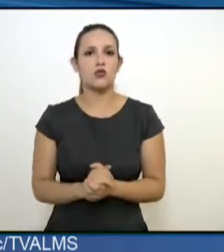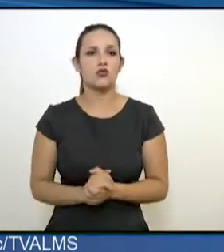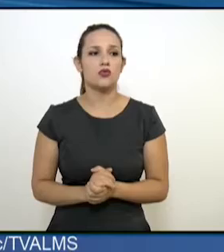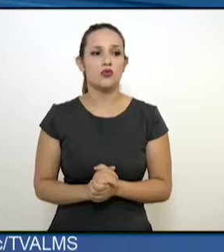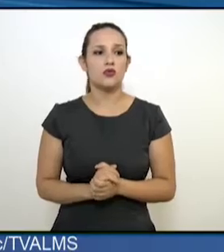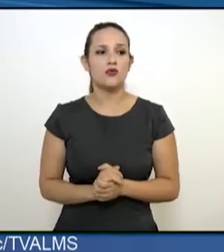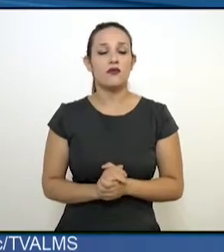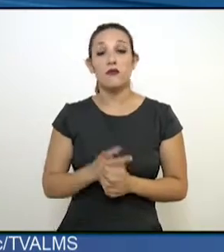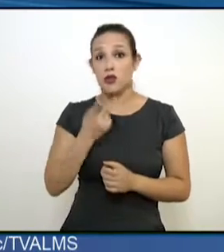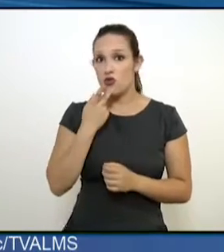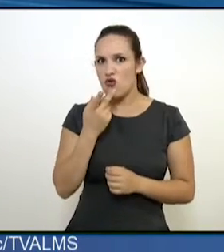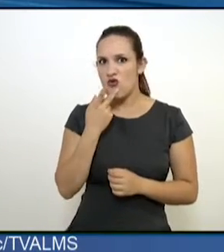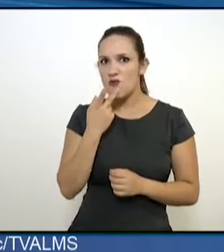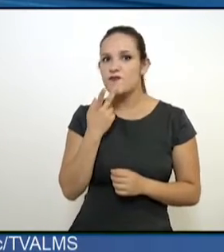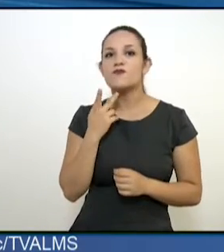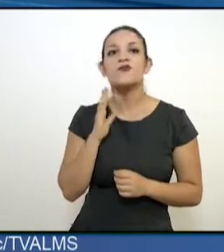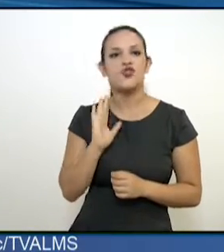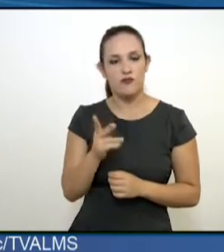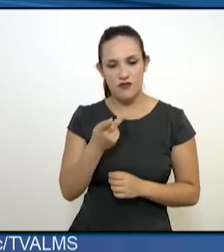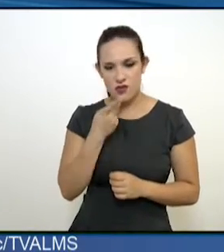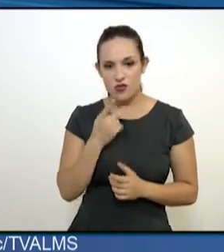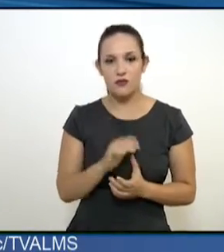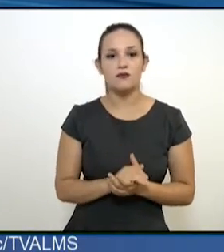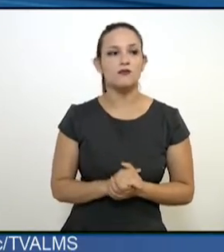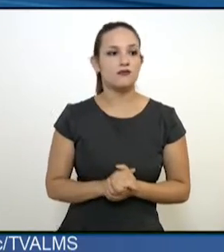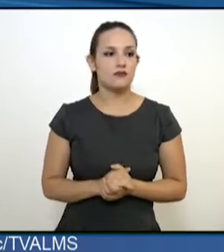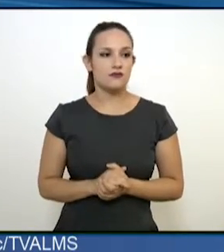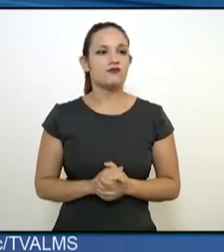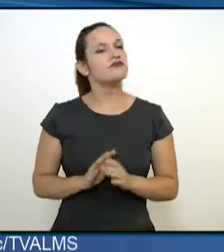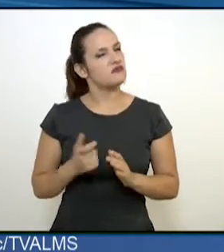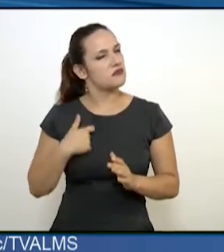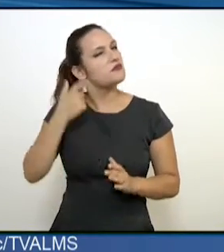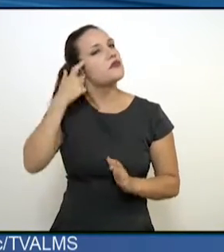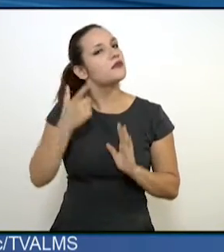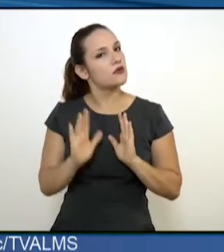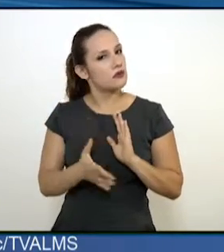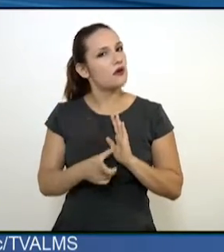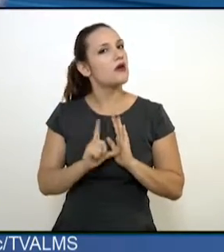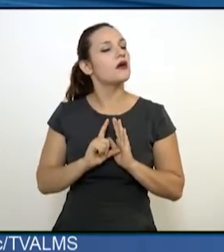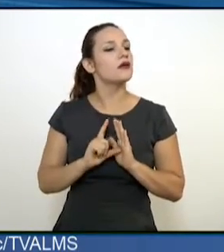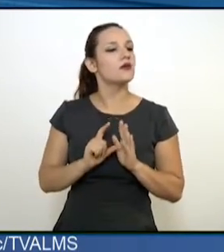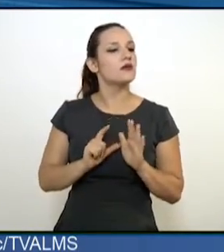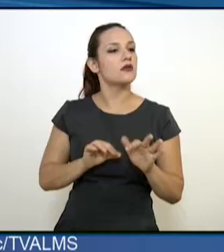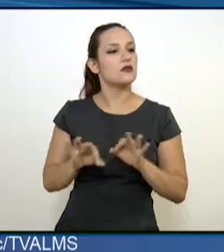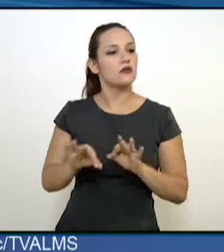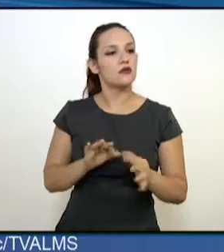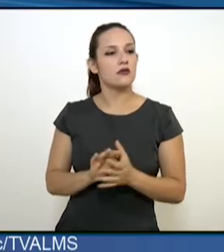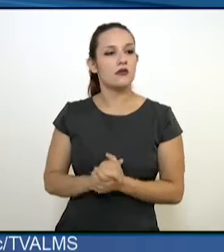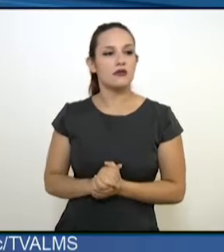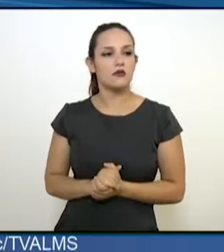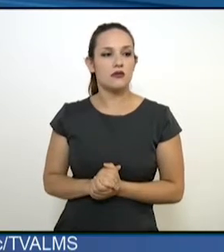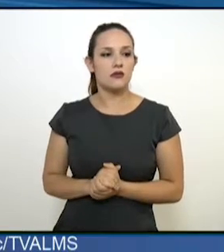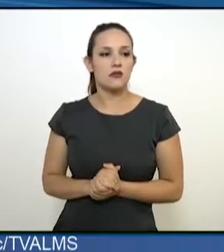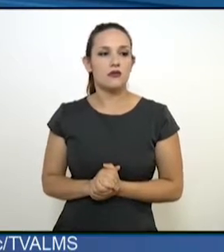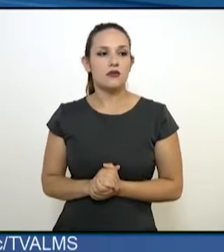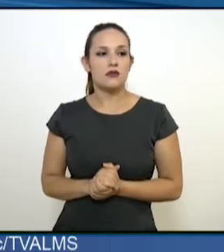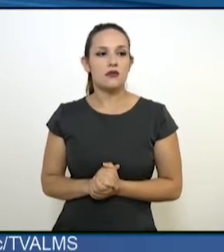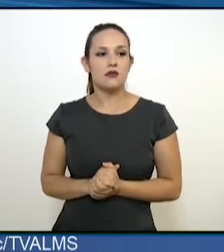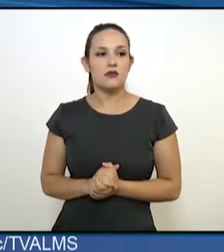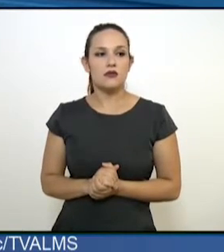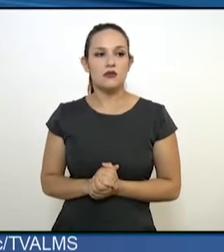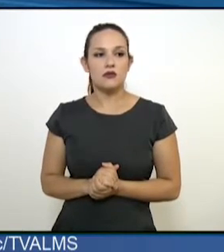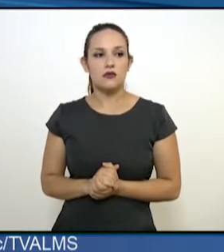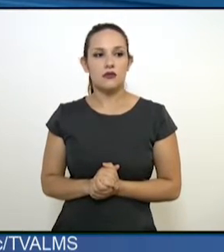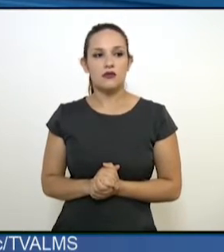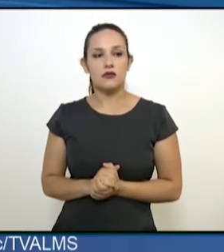Olha só, presta atenção, já declarou. Isso já estava planejado, para o bode sair e para mudar o foco. Ninguém fala mais na